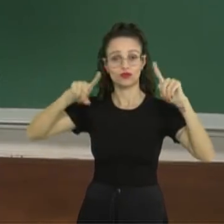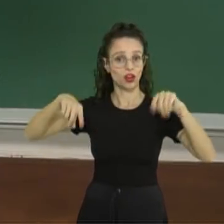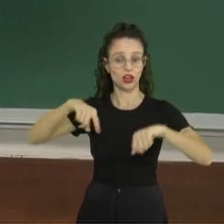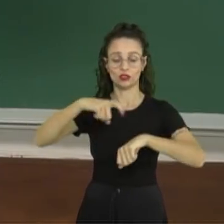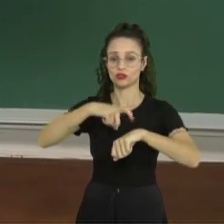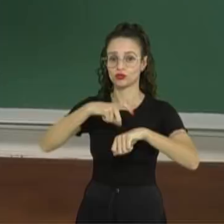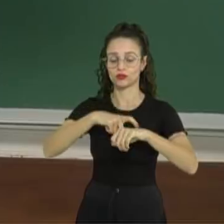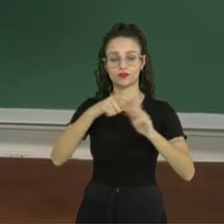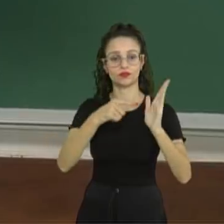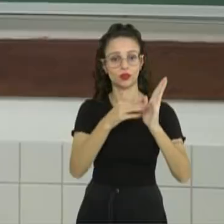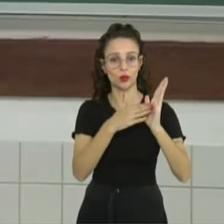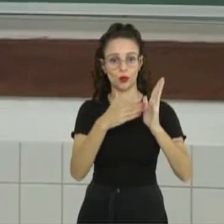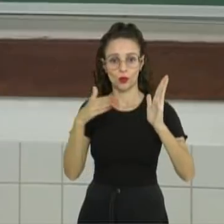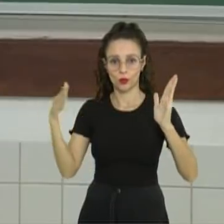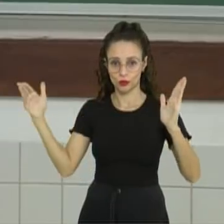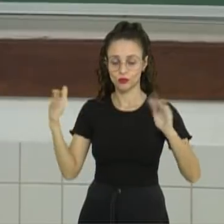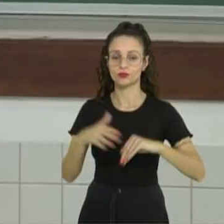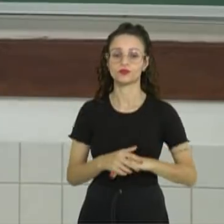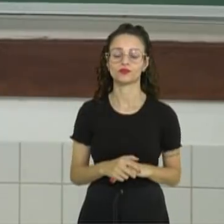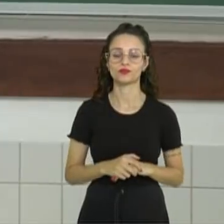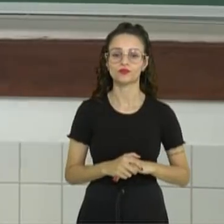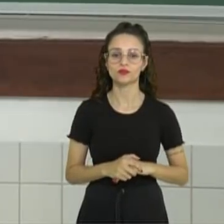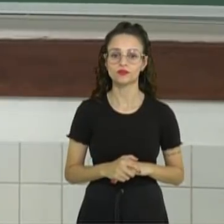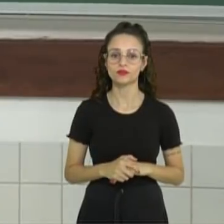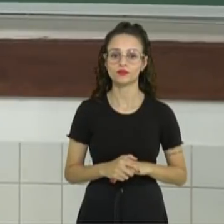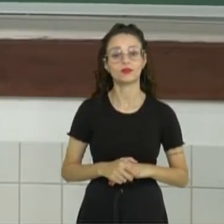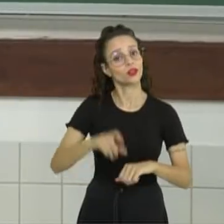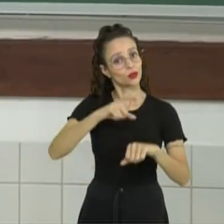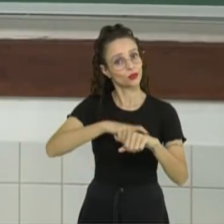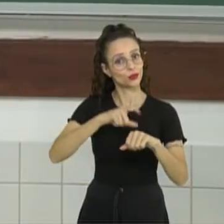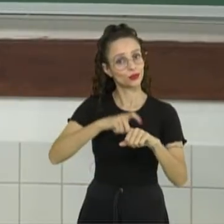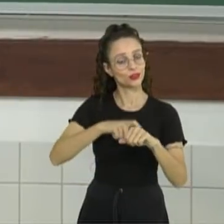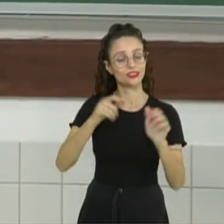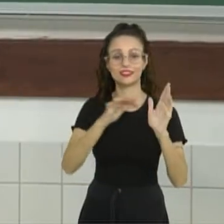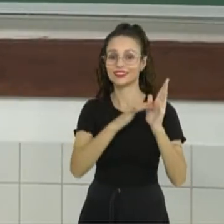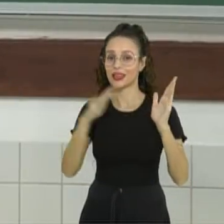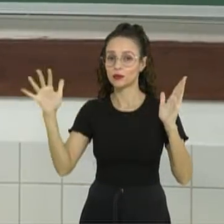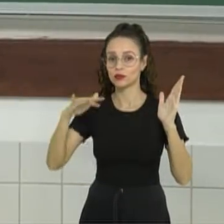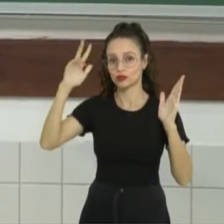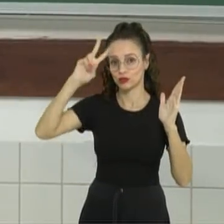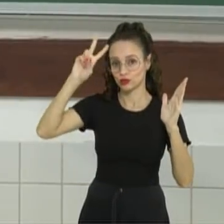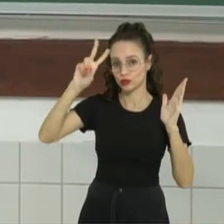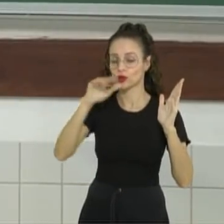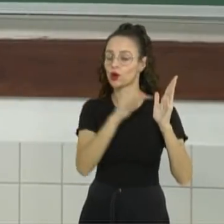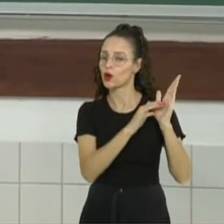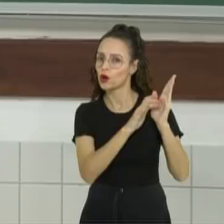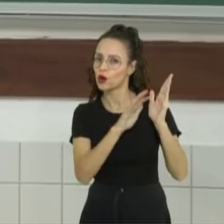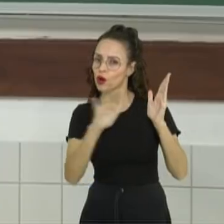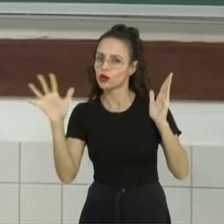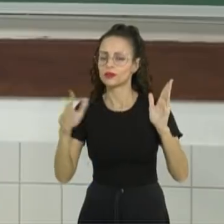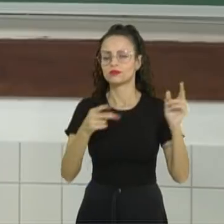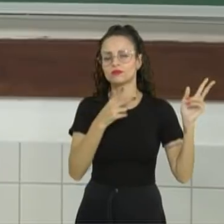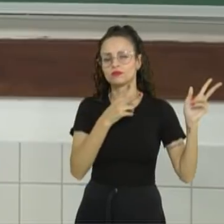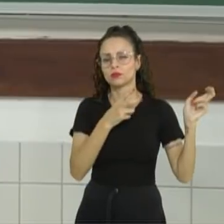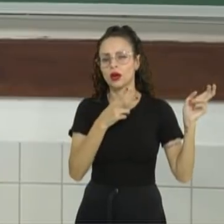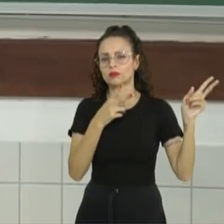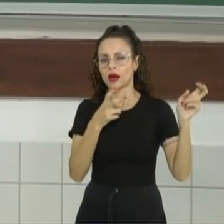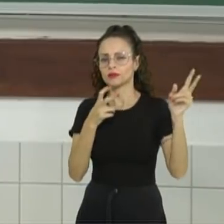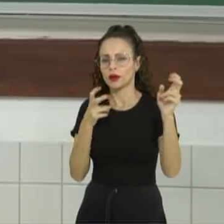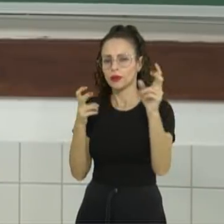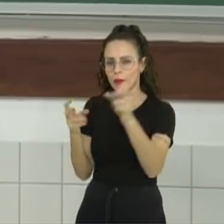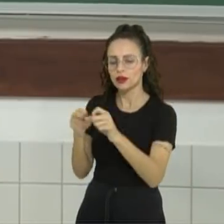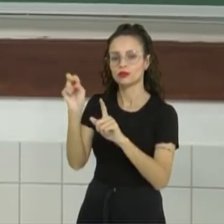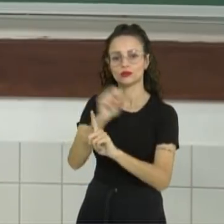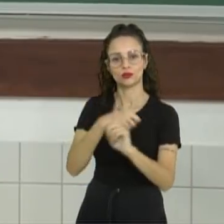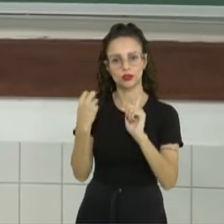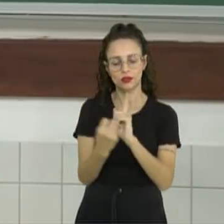de tempo cronológico. E o tempo histórico. Noções de diferenciações de você observar a sociedade e observar